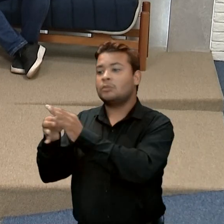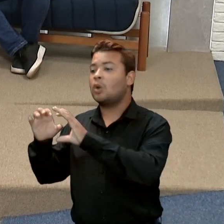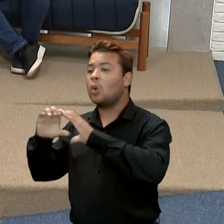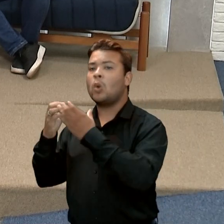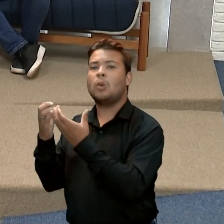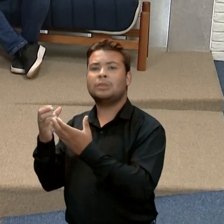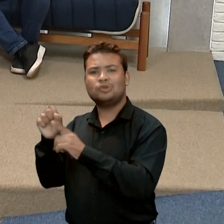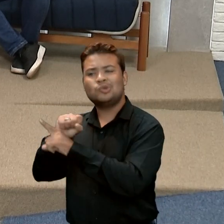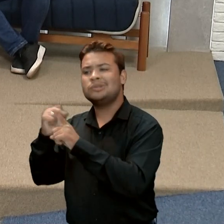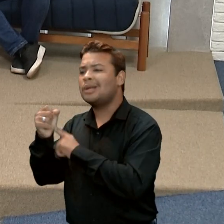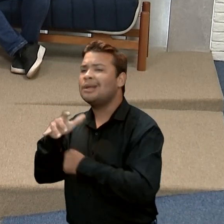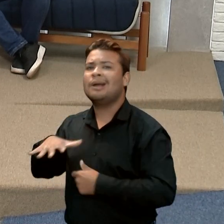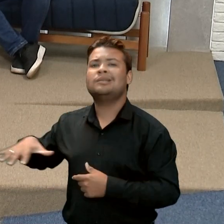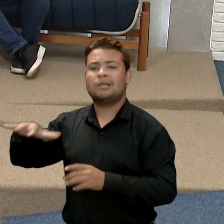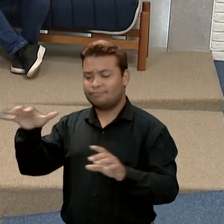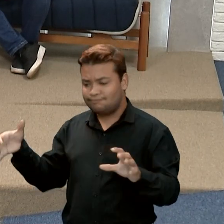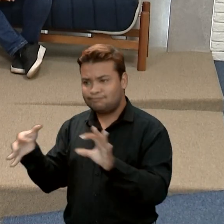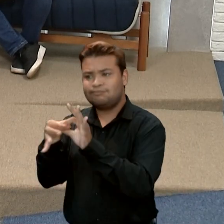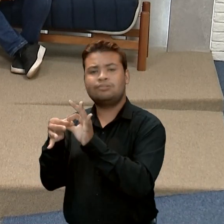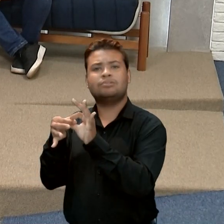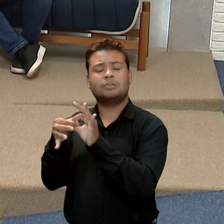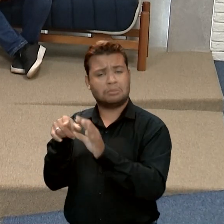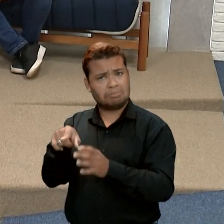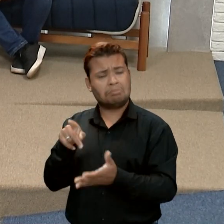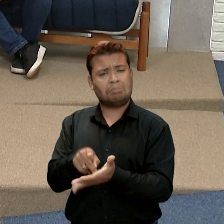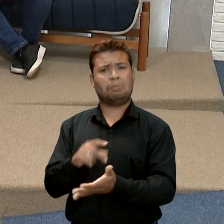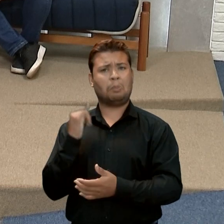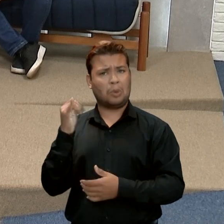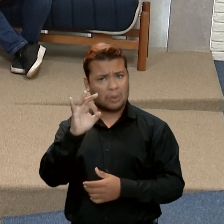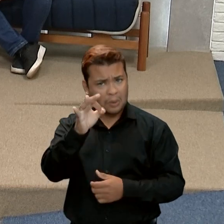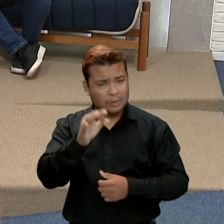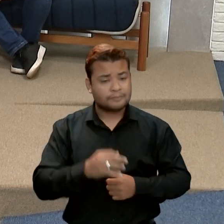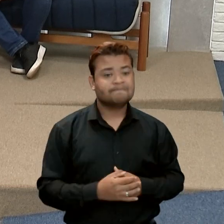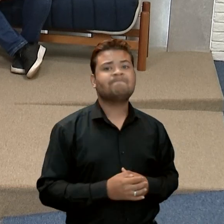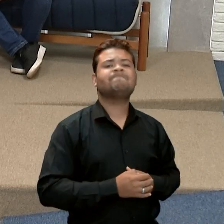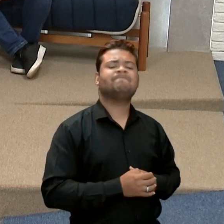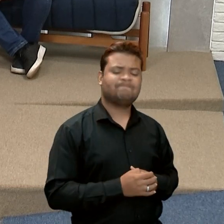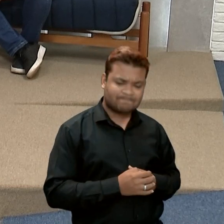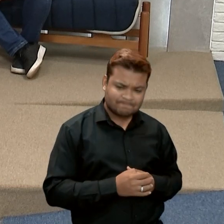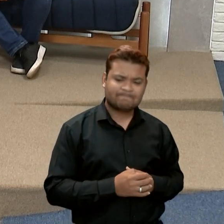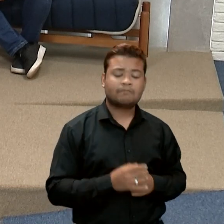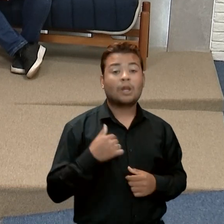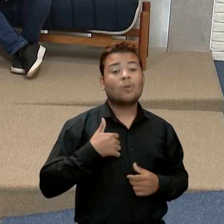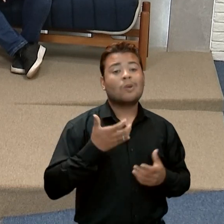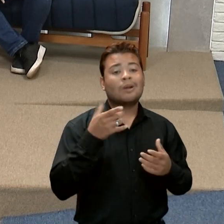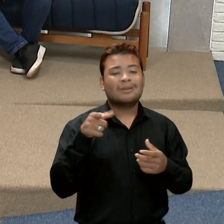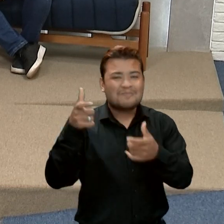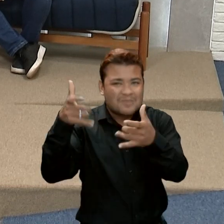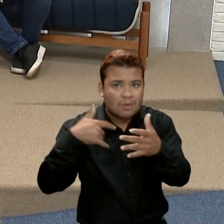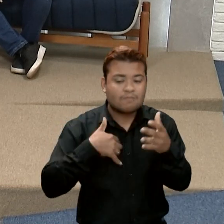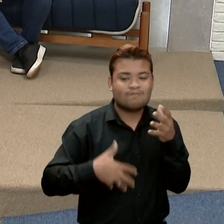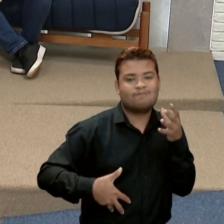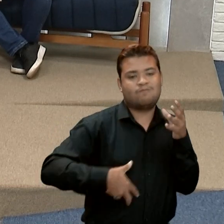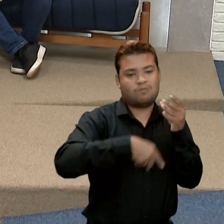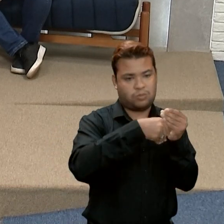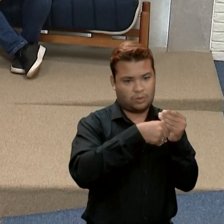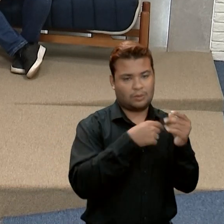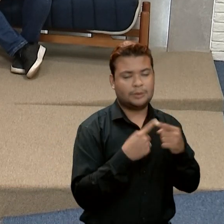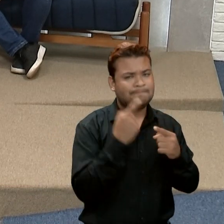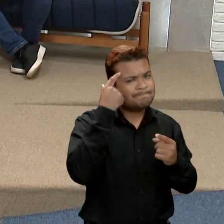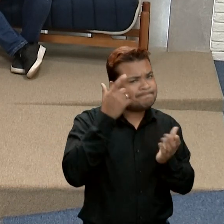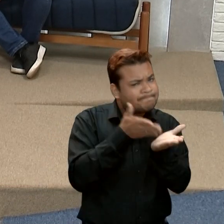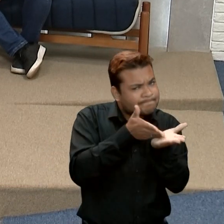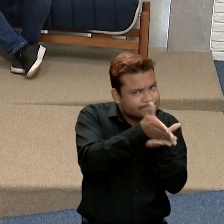comunidade, né, à sociedade. Isso é tão importante, né, professor? Isso é muito importante. Eu queria só completar o que você falou, claro, para não perder o